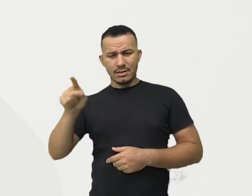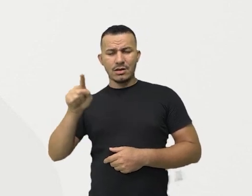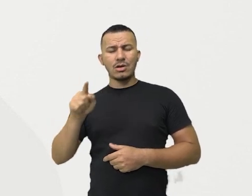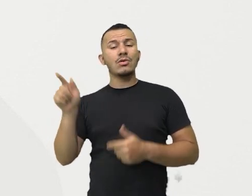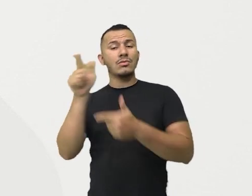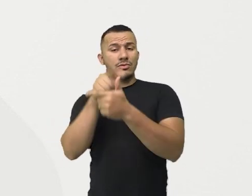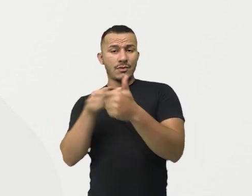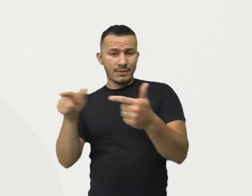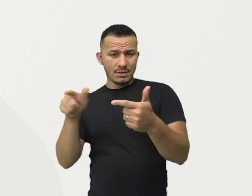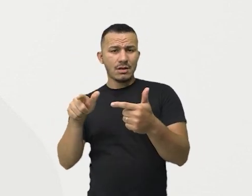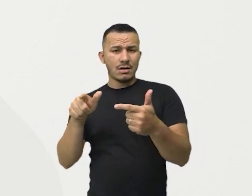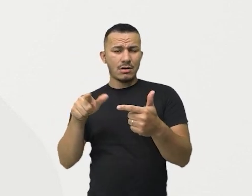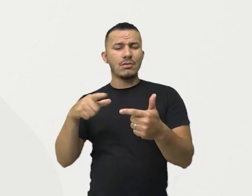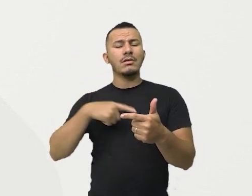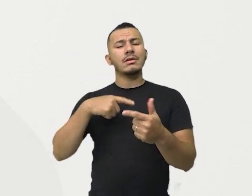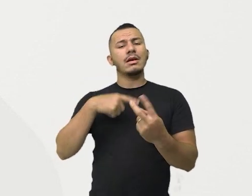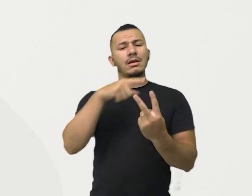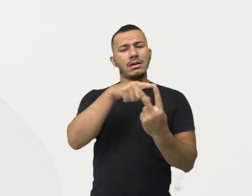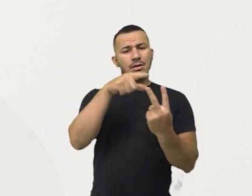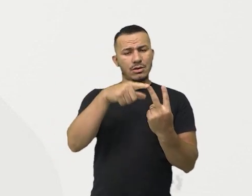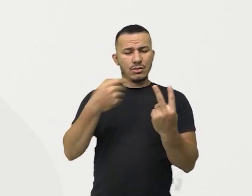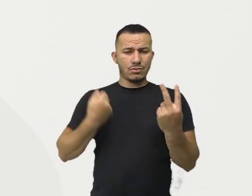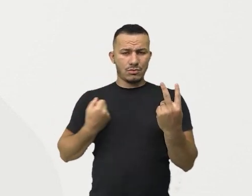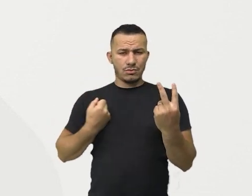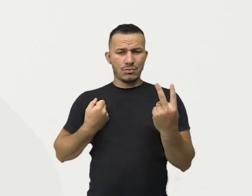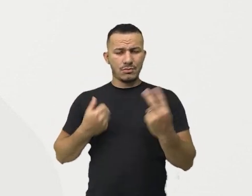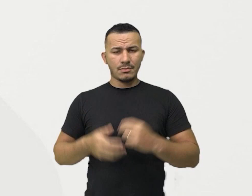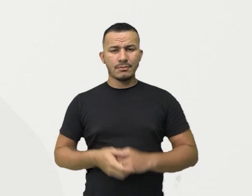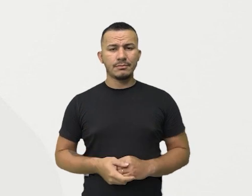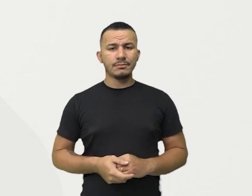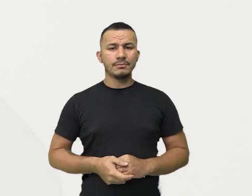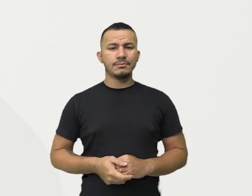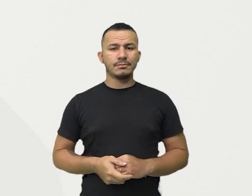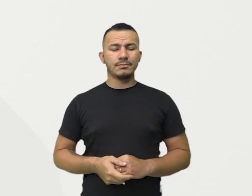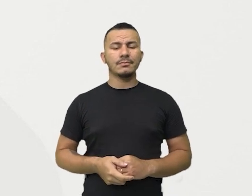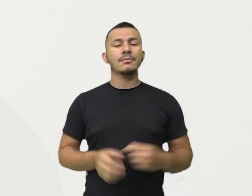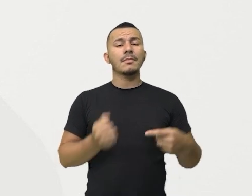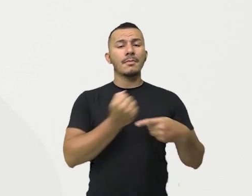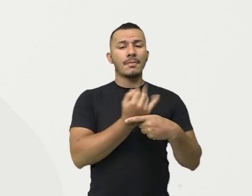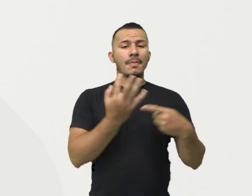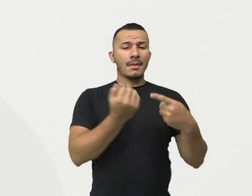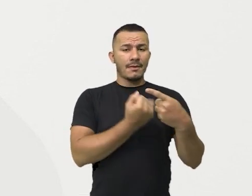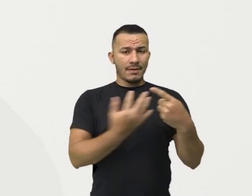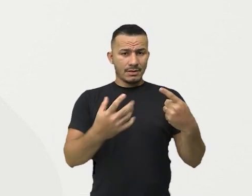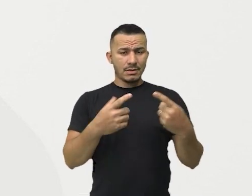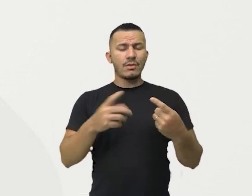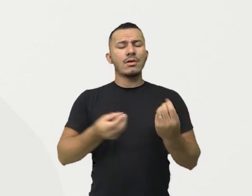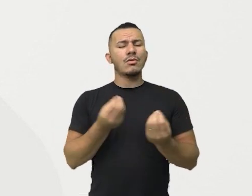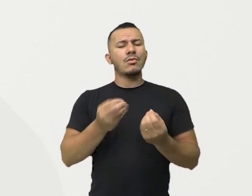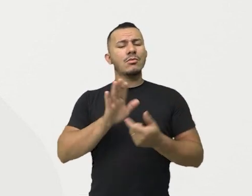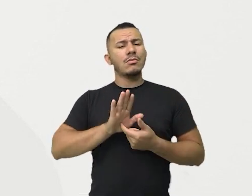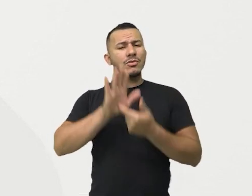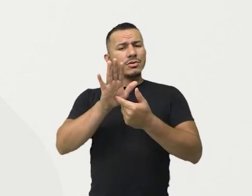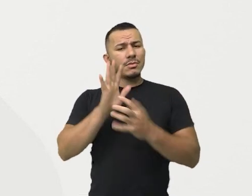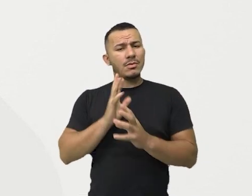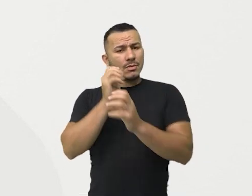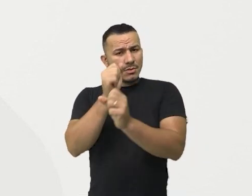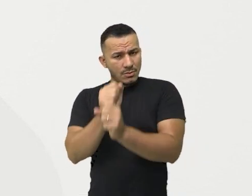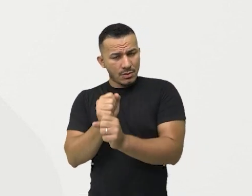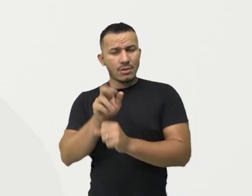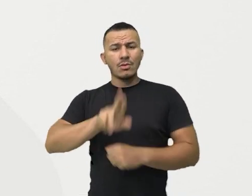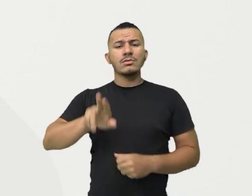razão, uma divisão entre dois números. Então, continuando, fração é a forma como expressamos uma quantidade por meio da